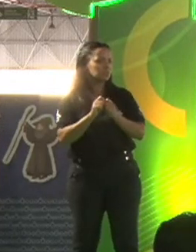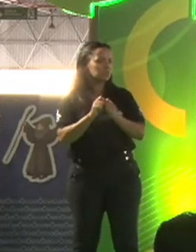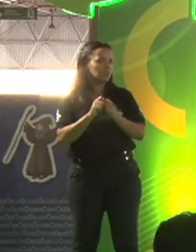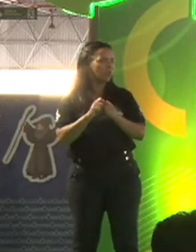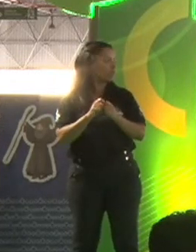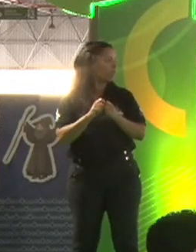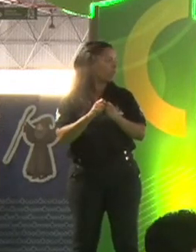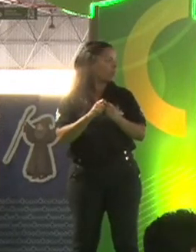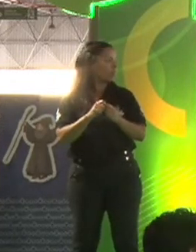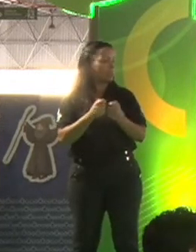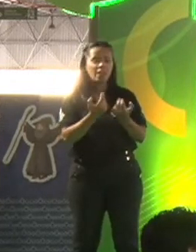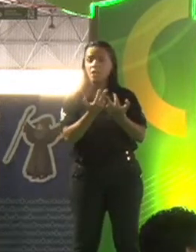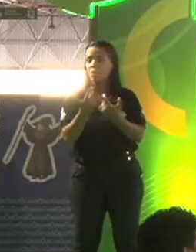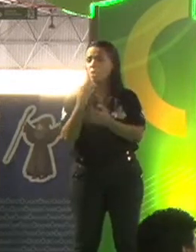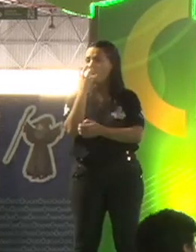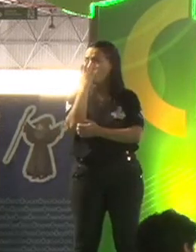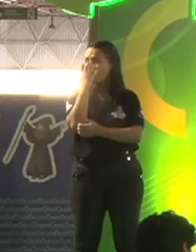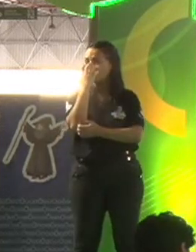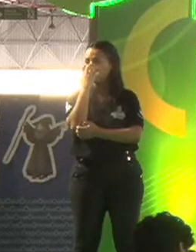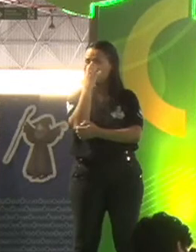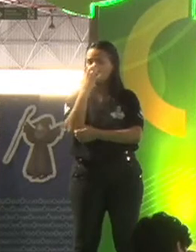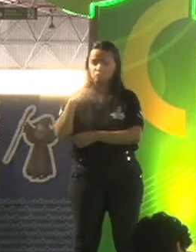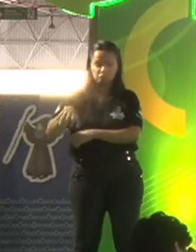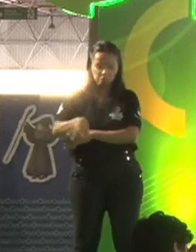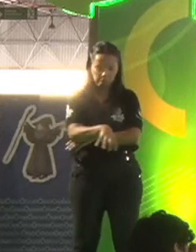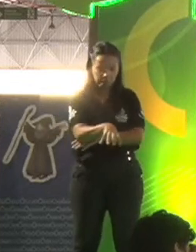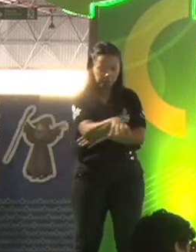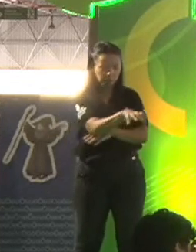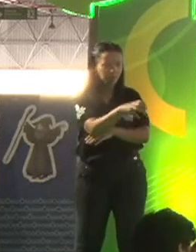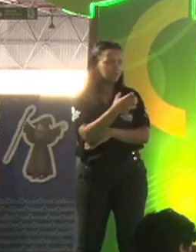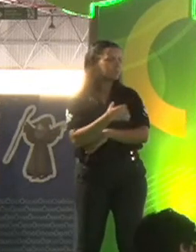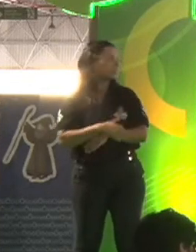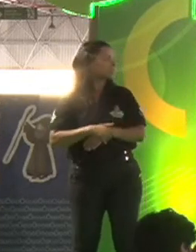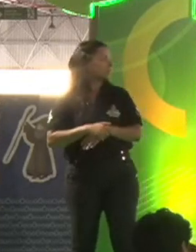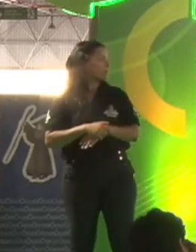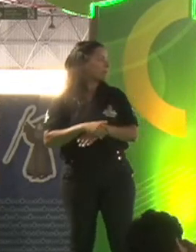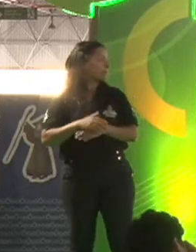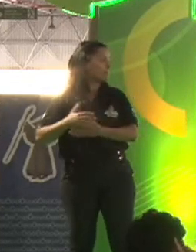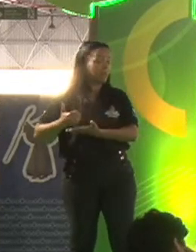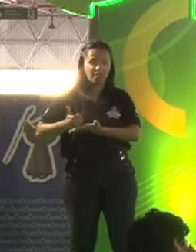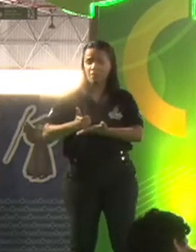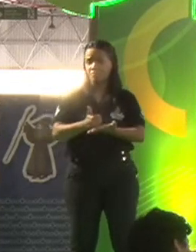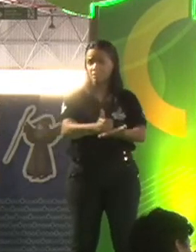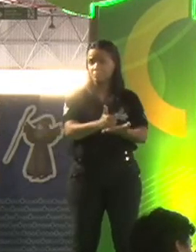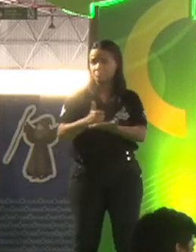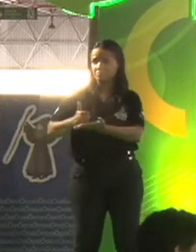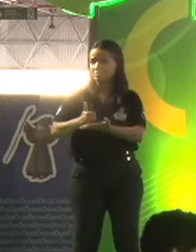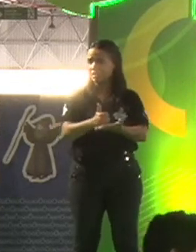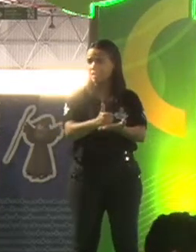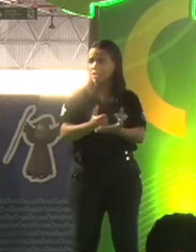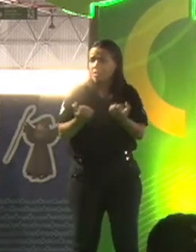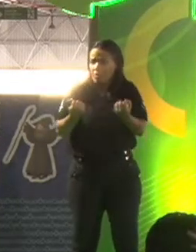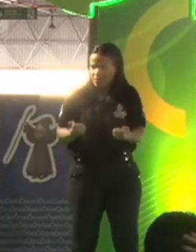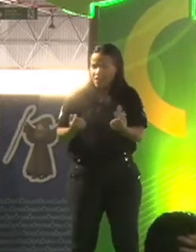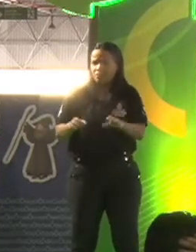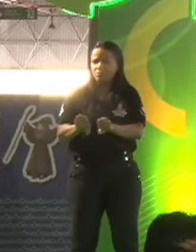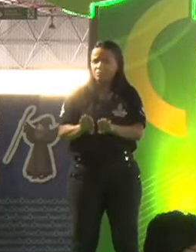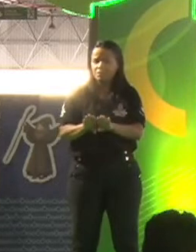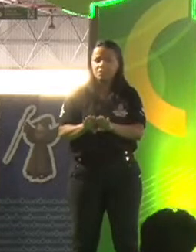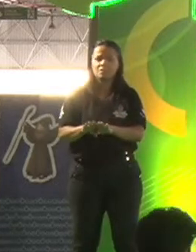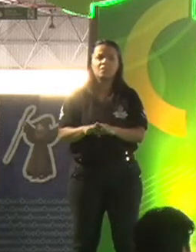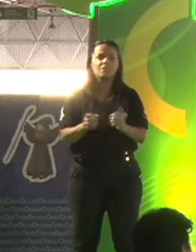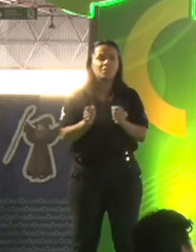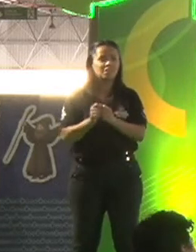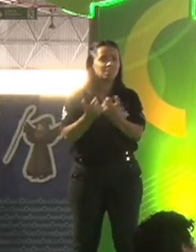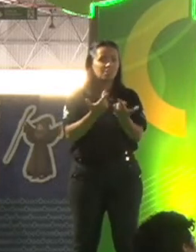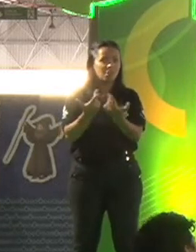cachorro ele serve para carregar altas cargas e eles se comporta como um cachorrinho então não nos